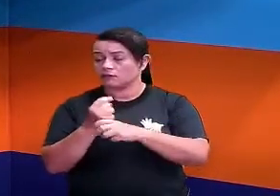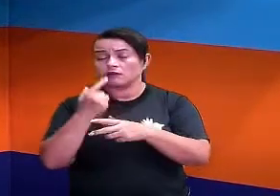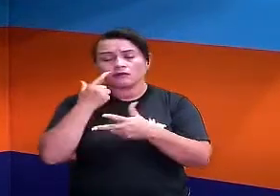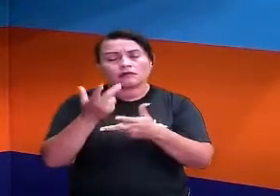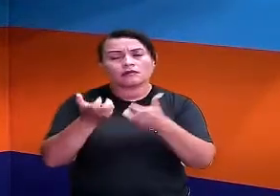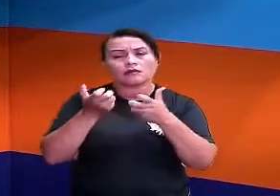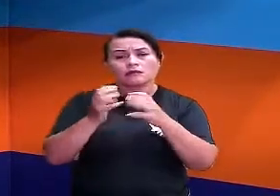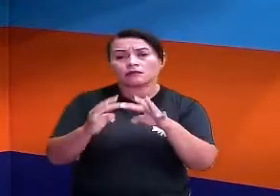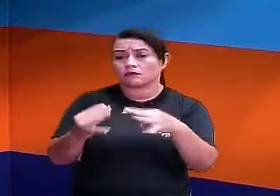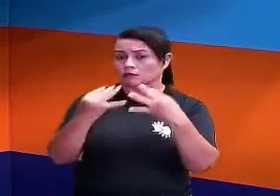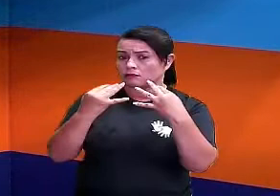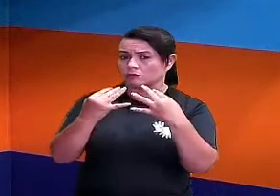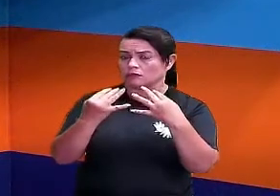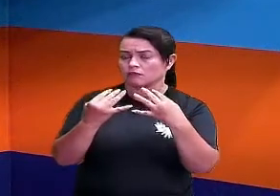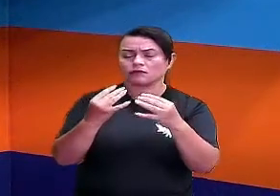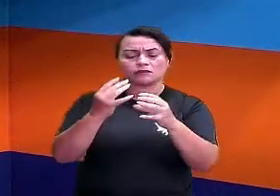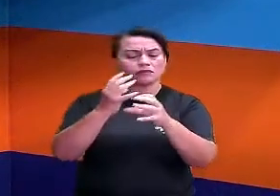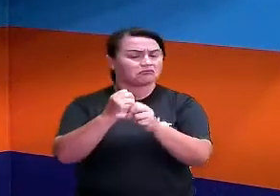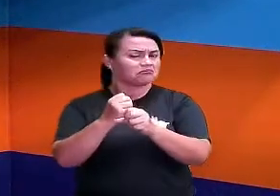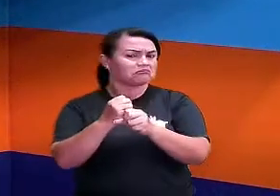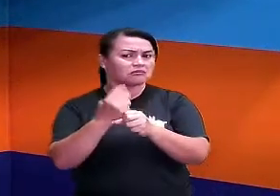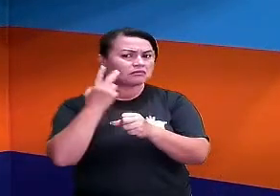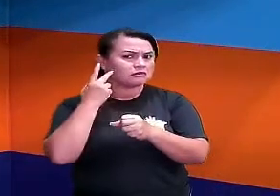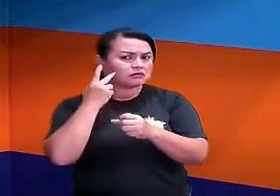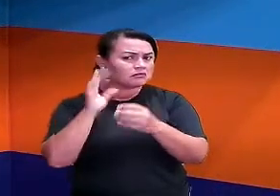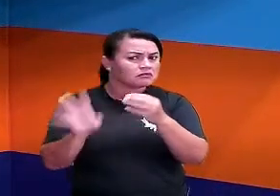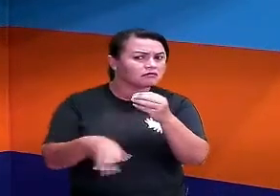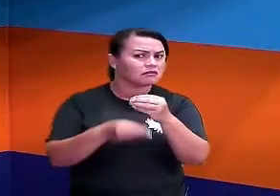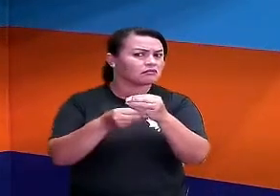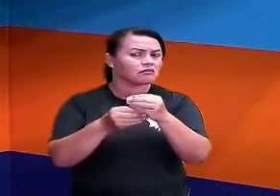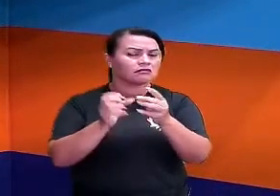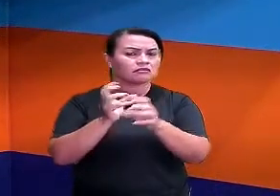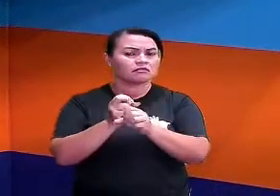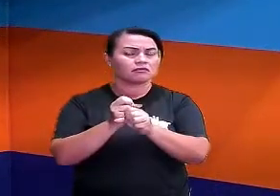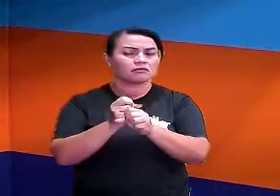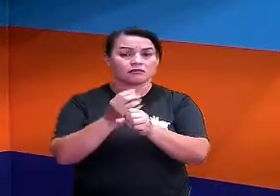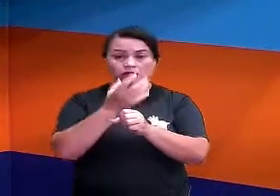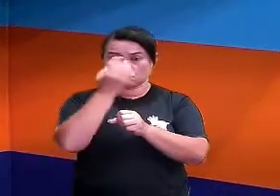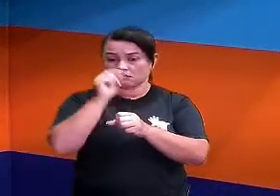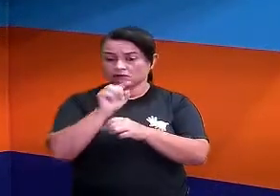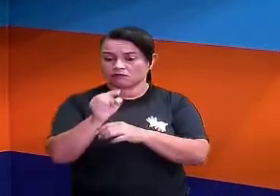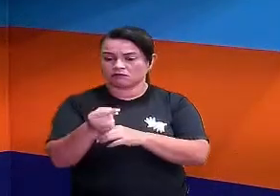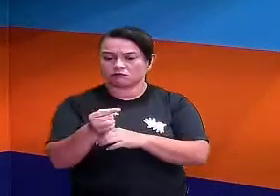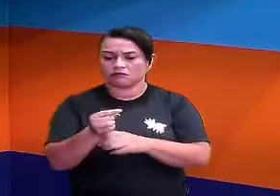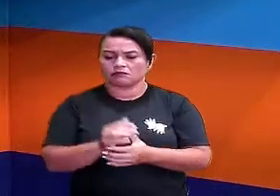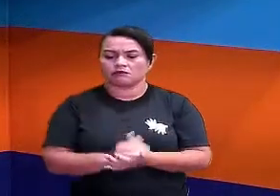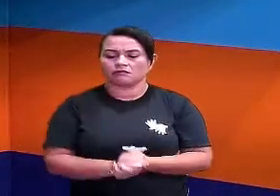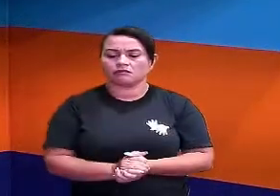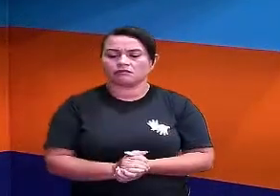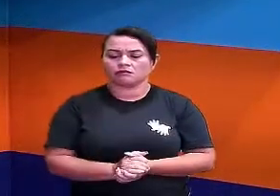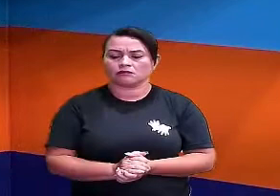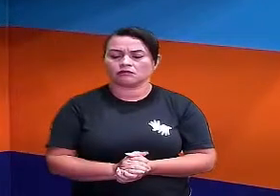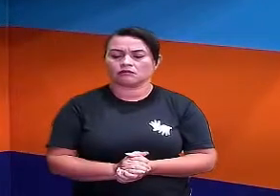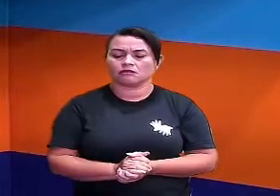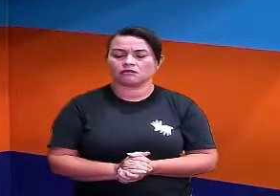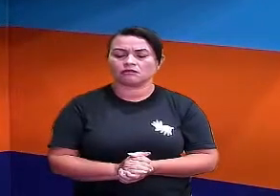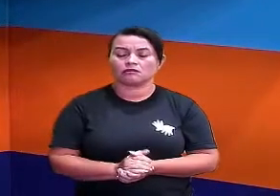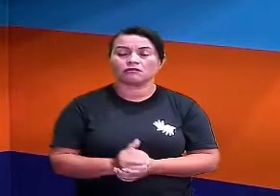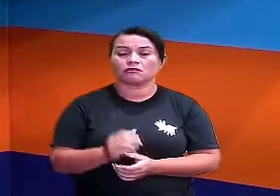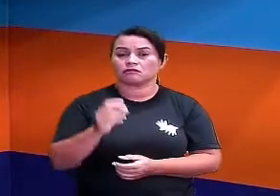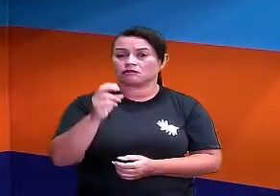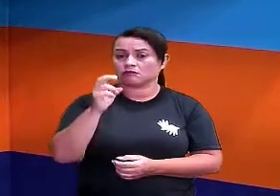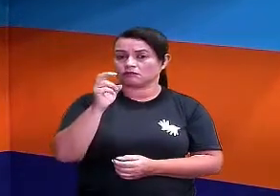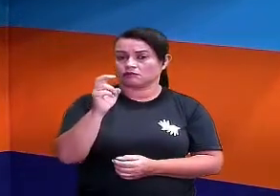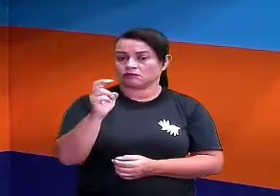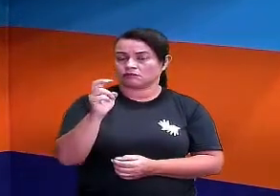atenção. Adiciona como se eu estivesse adicionando um número normal. Esquece a vírgula, tá? Então, 5, que está aqui